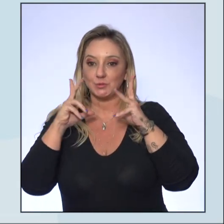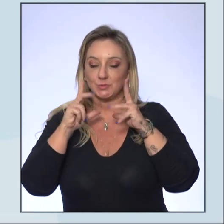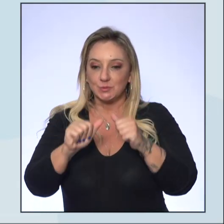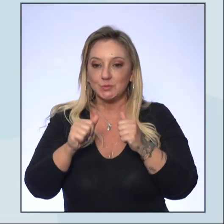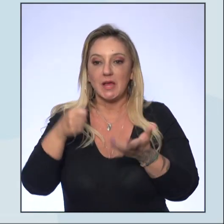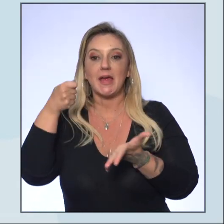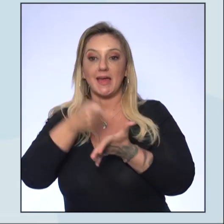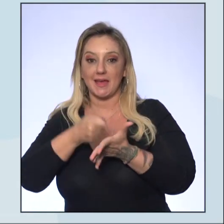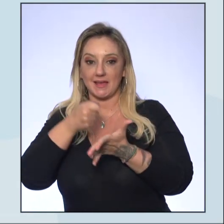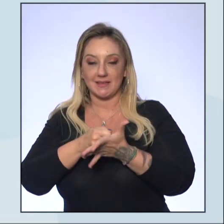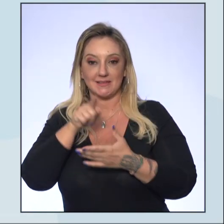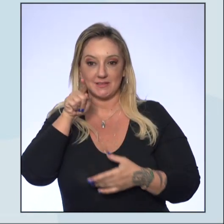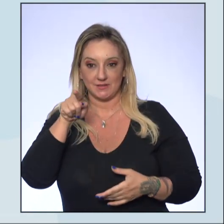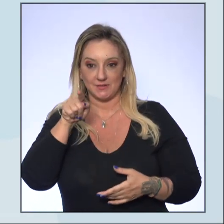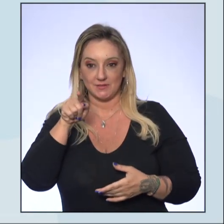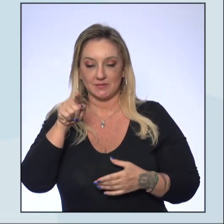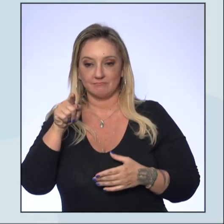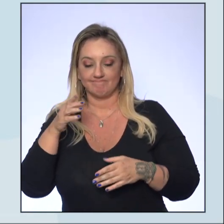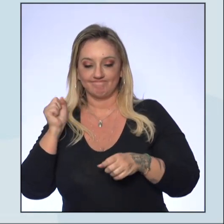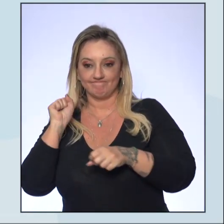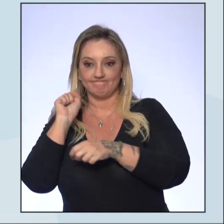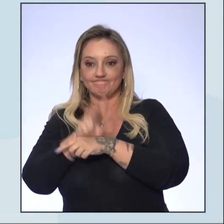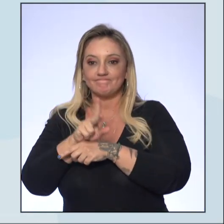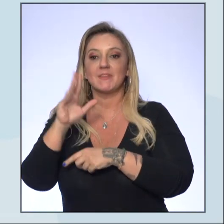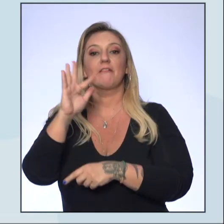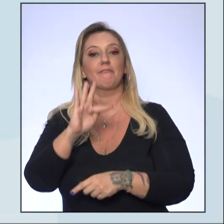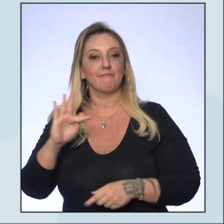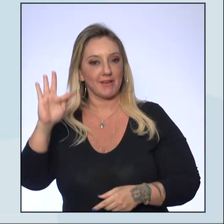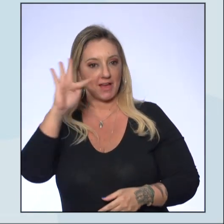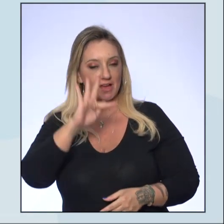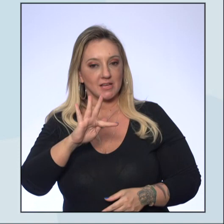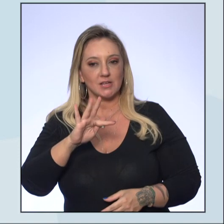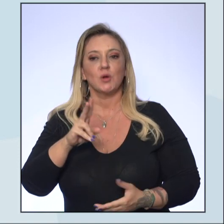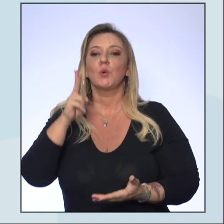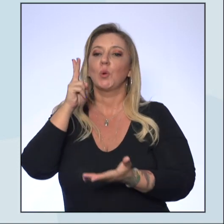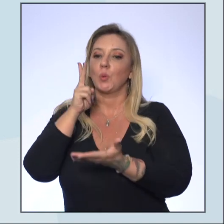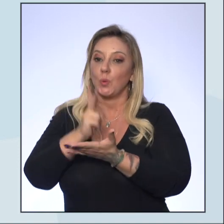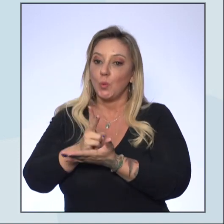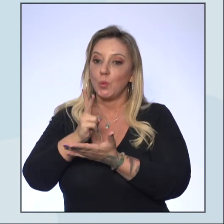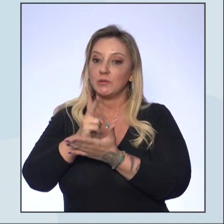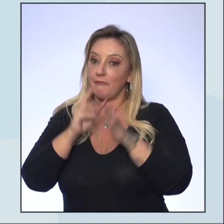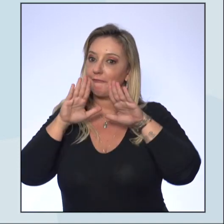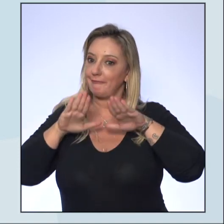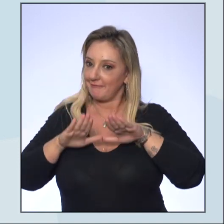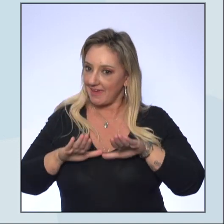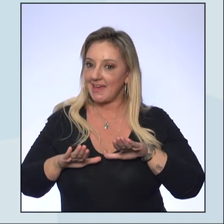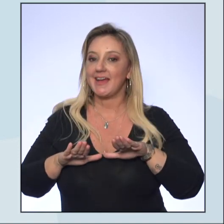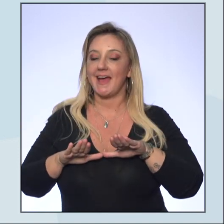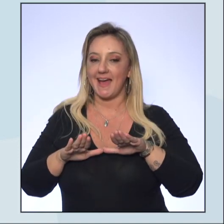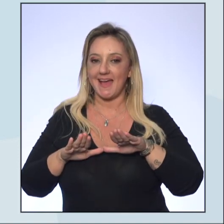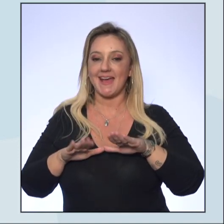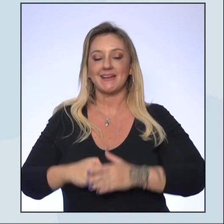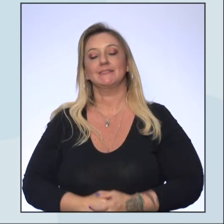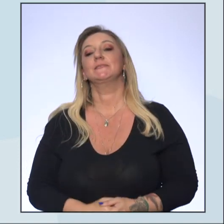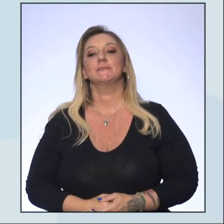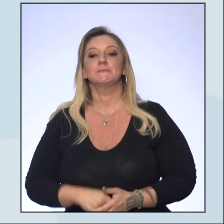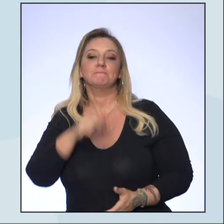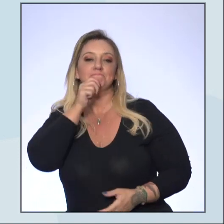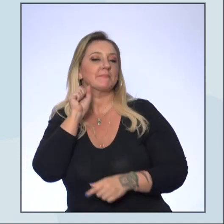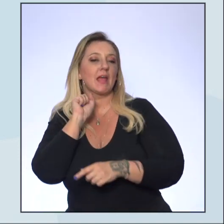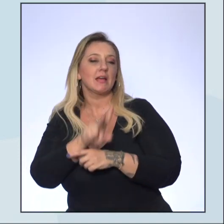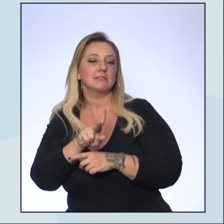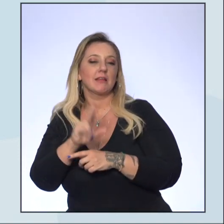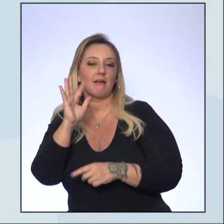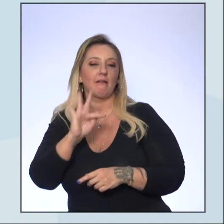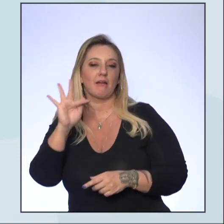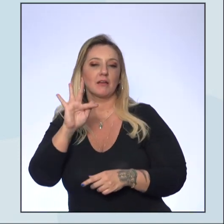que, uma vez que você entre na universidade, você permaneça nela. Veja, eu entrei na universidade, eu vou